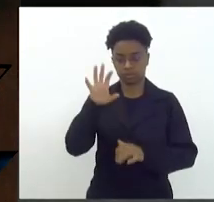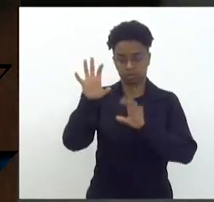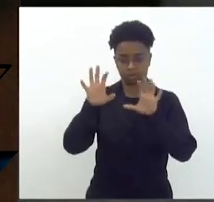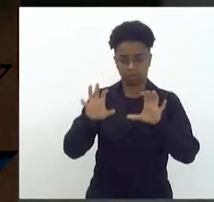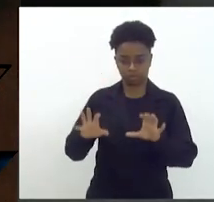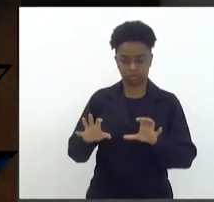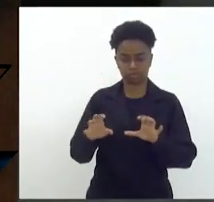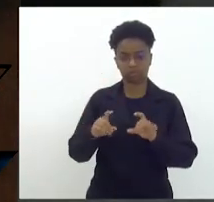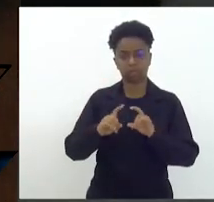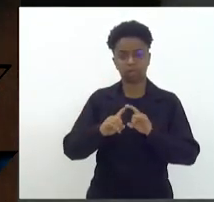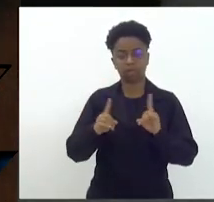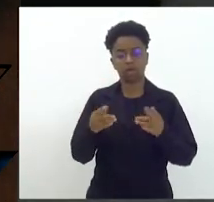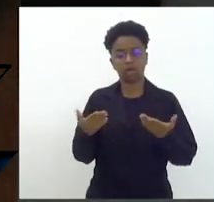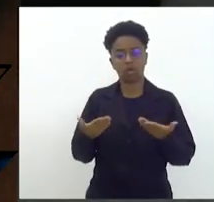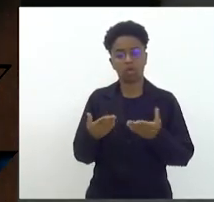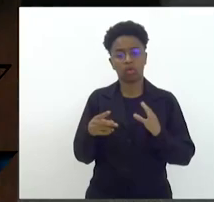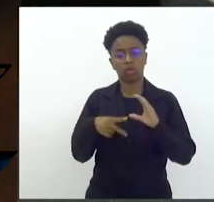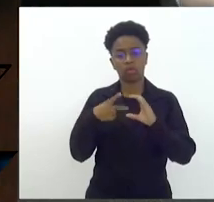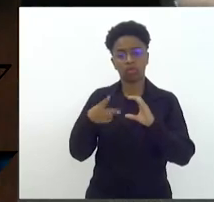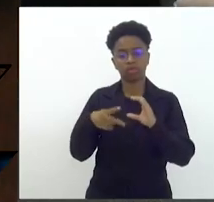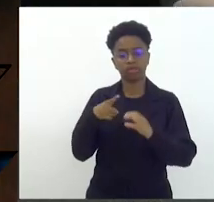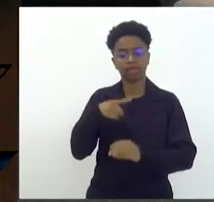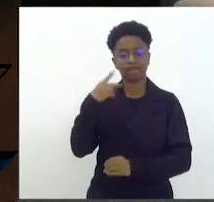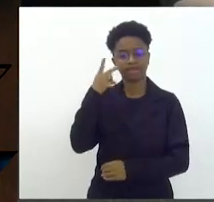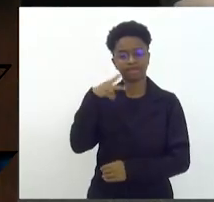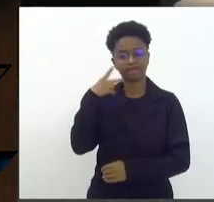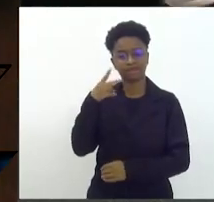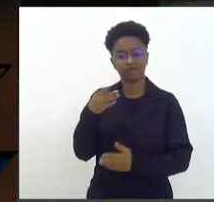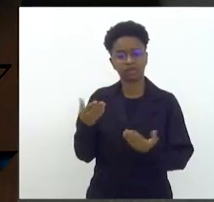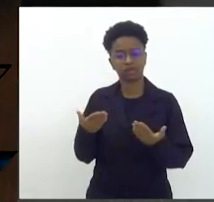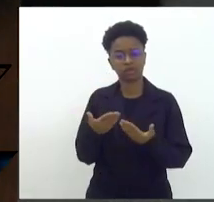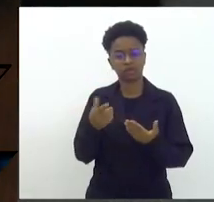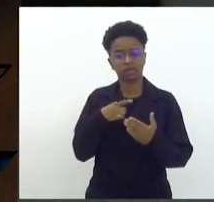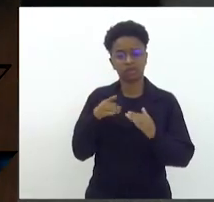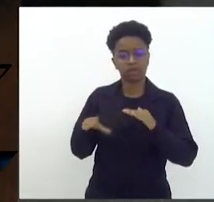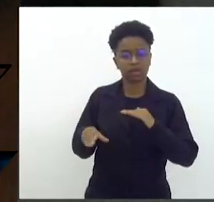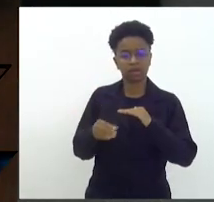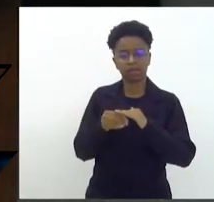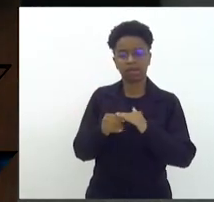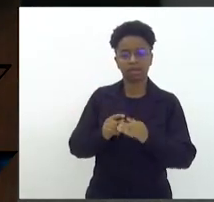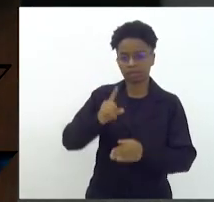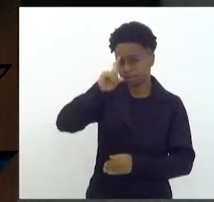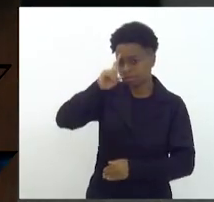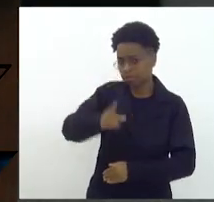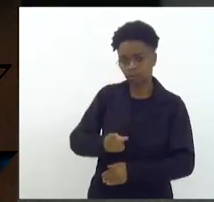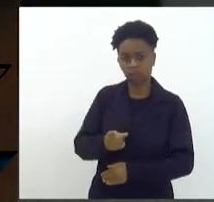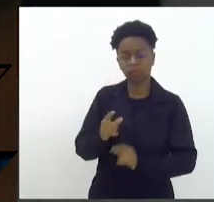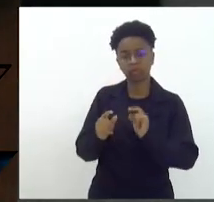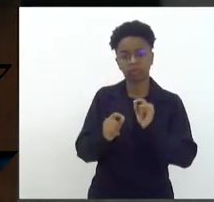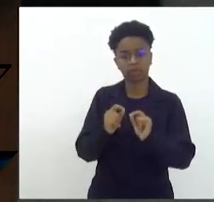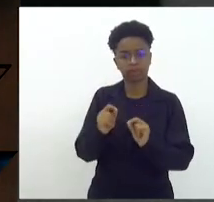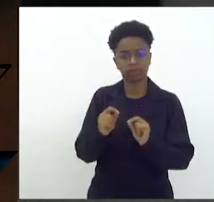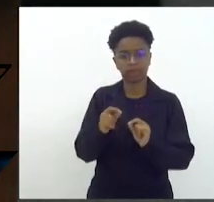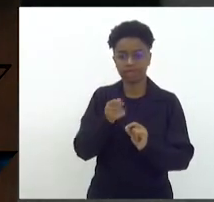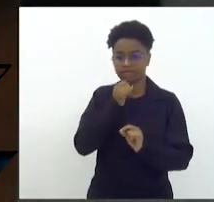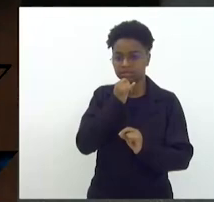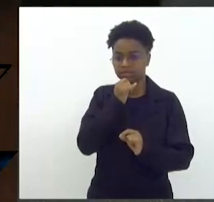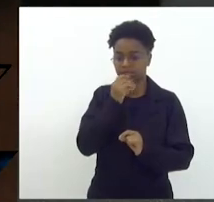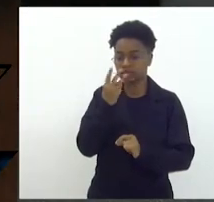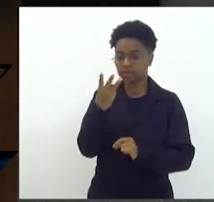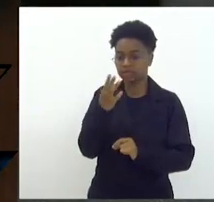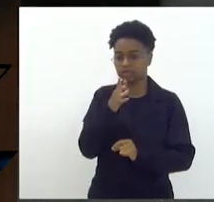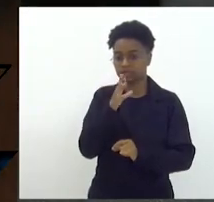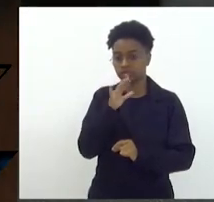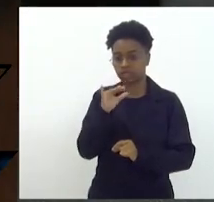as câmeras hoje eles têm os vereadores hoje eles têm as emendas impositivas né quando a gente fala de Três Rios